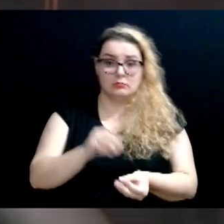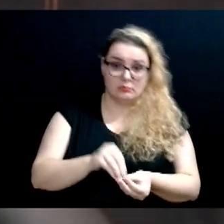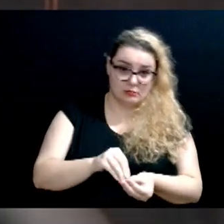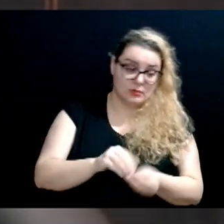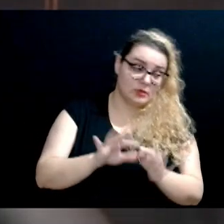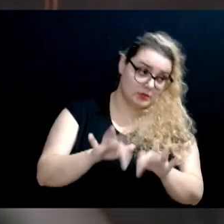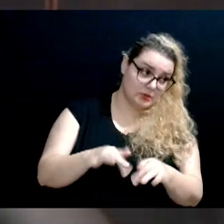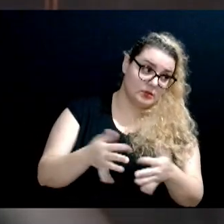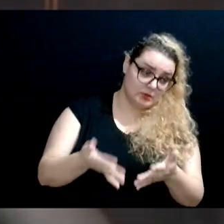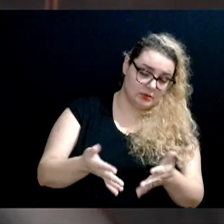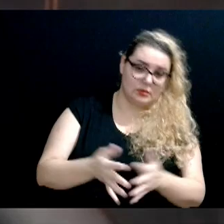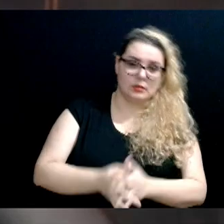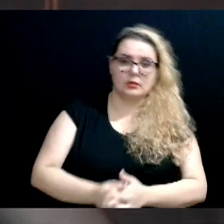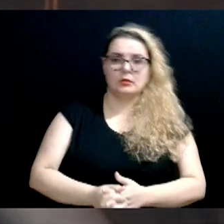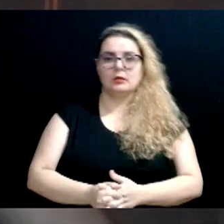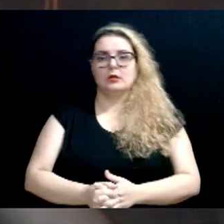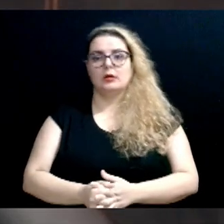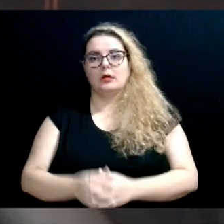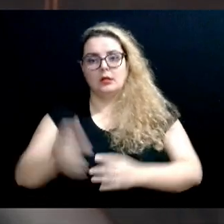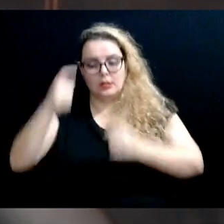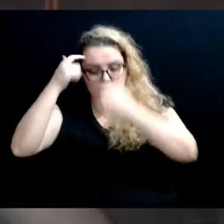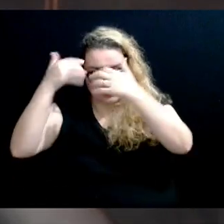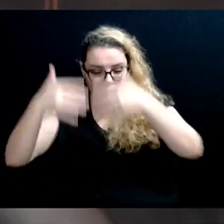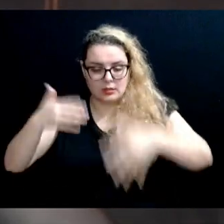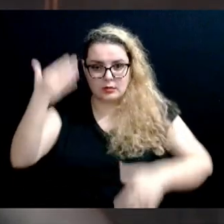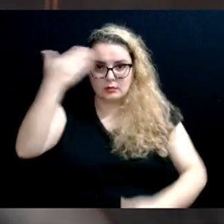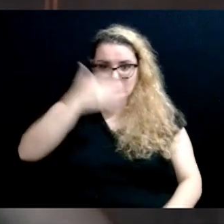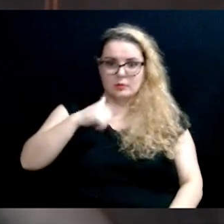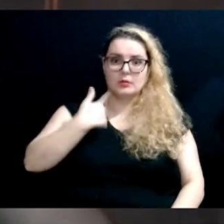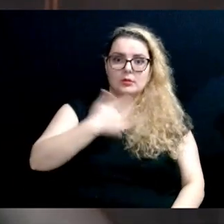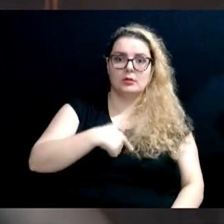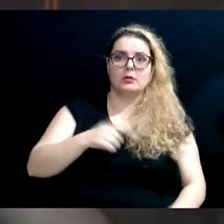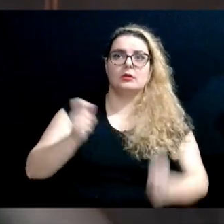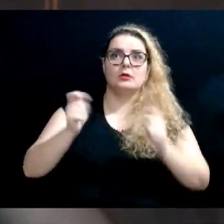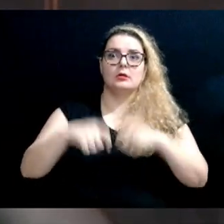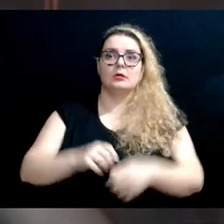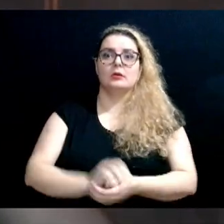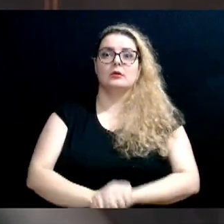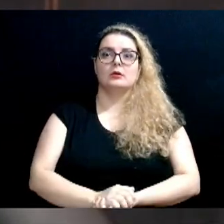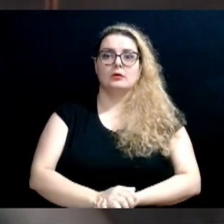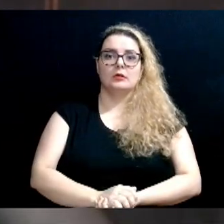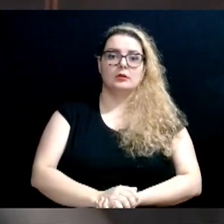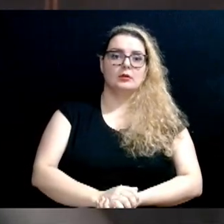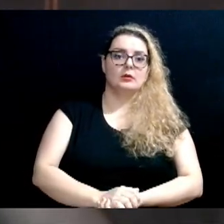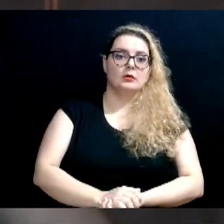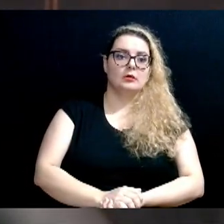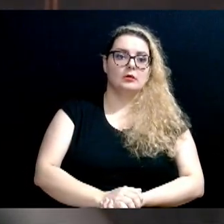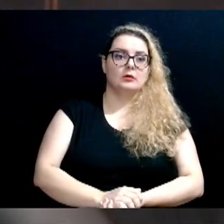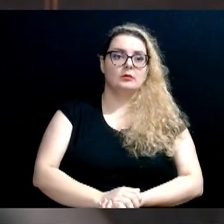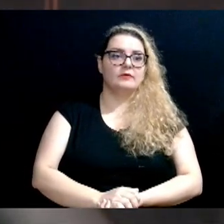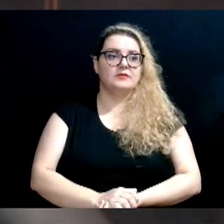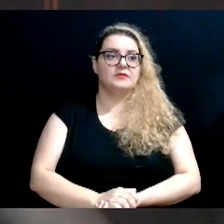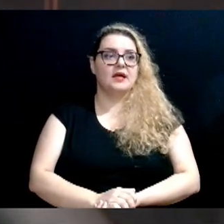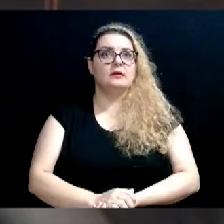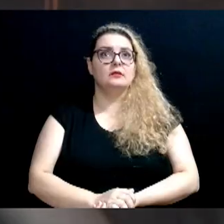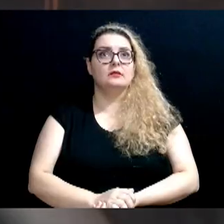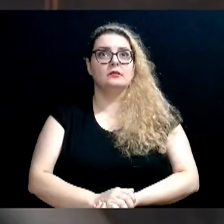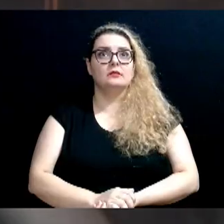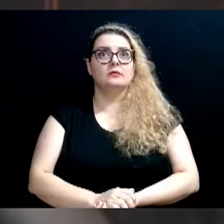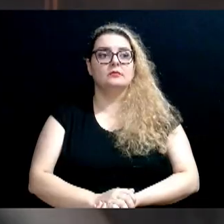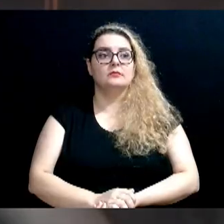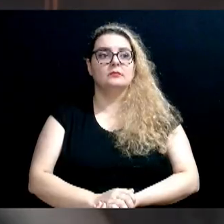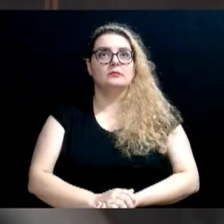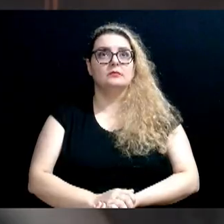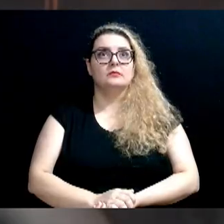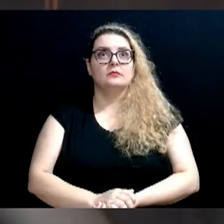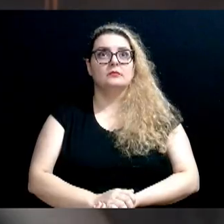a neurociência prova que a gente é capaz de aprender enquanto a gente estiver vivo. Se eu tiver 100 anos estudando e